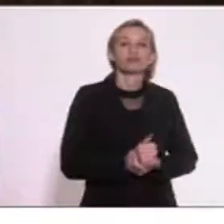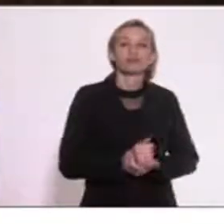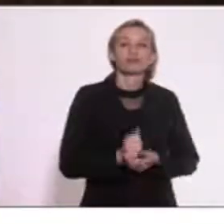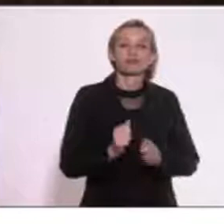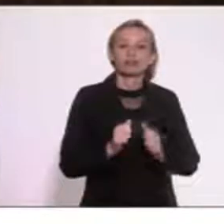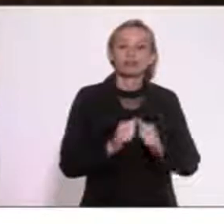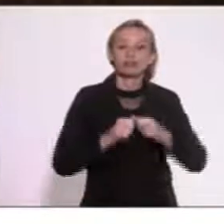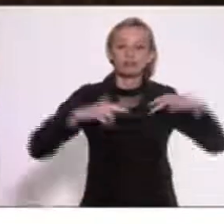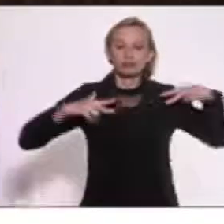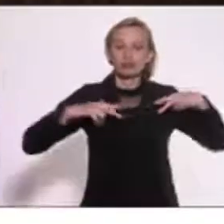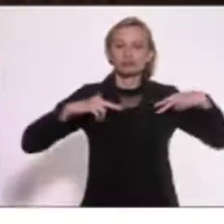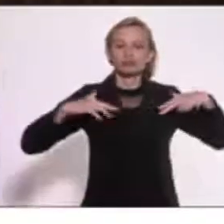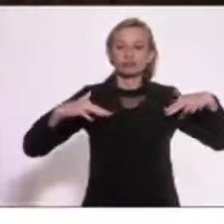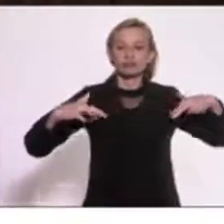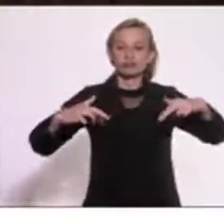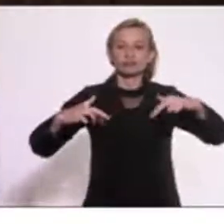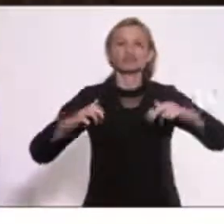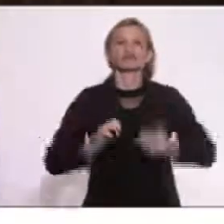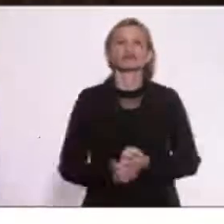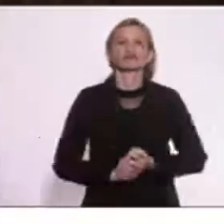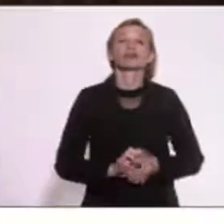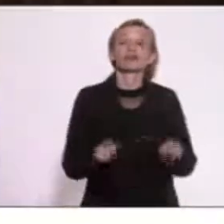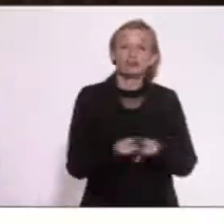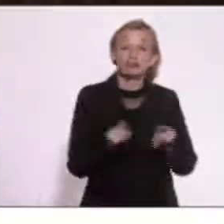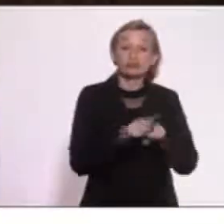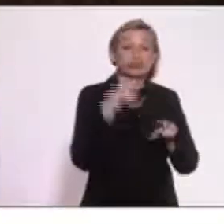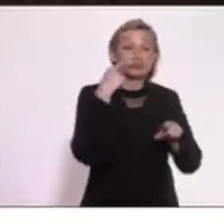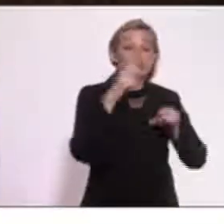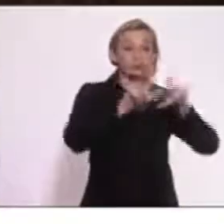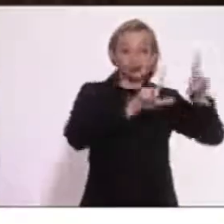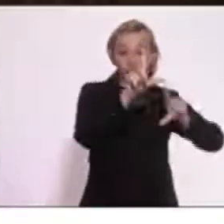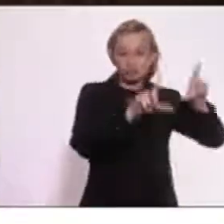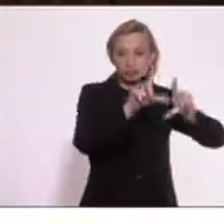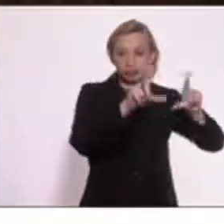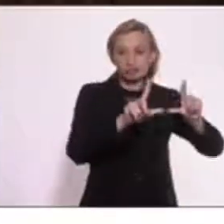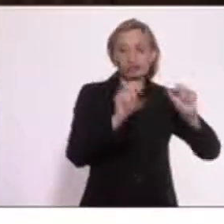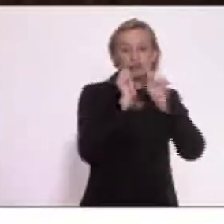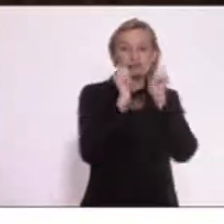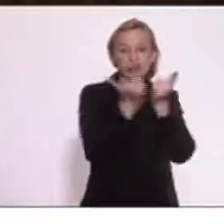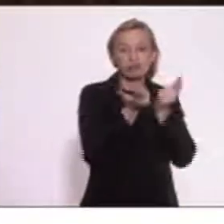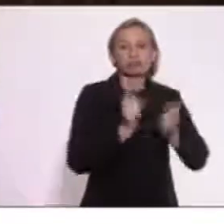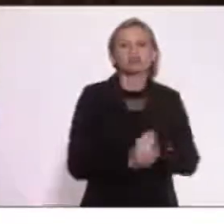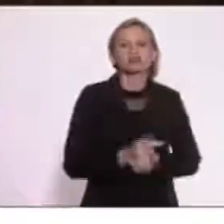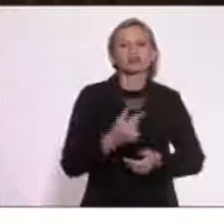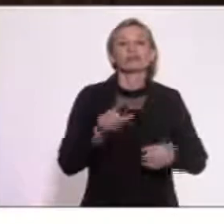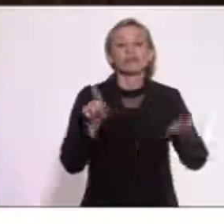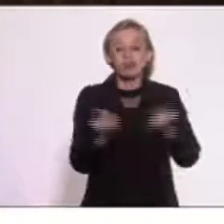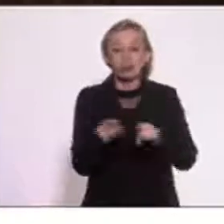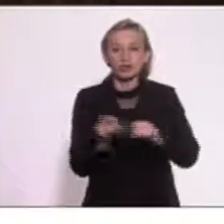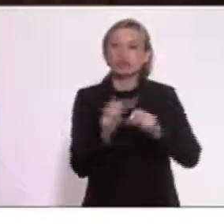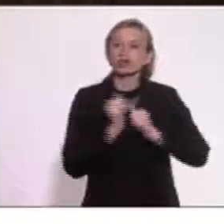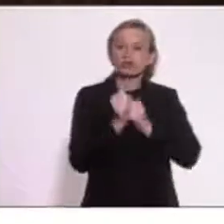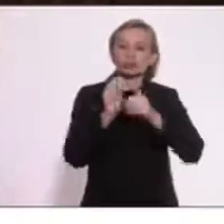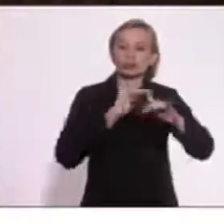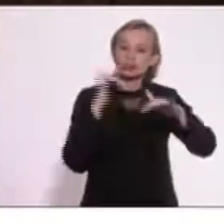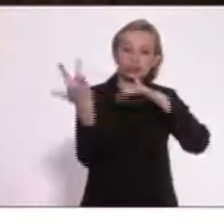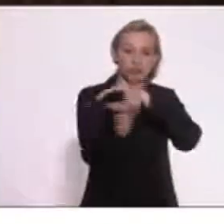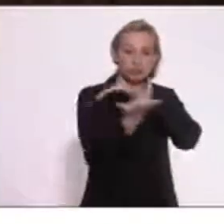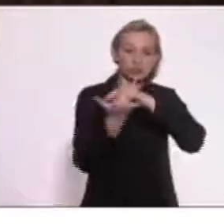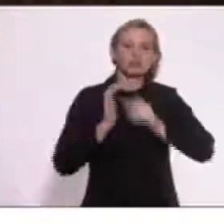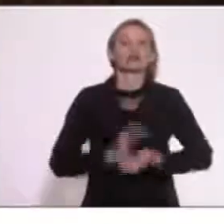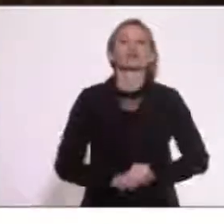as dependências da galeria, aqueles que nos assistem pela TV Alerj e aqueles que nos acompanham pelas redes